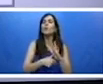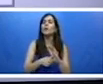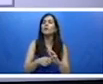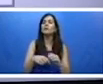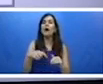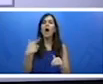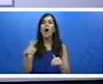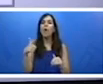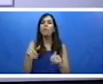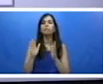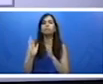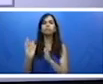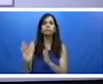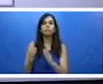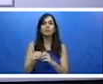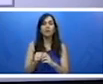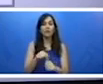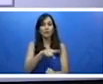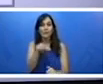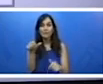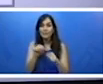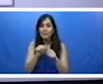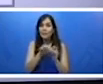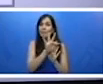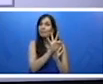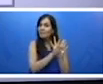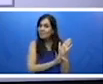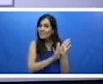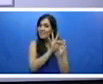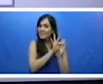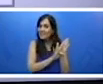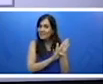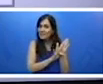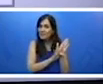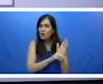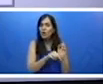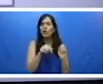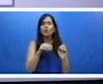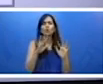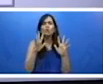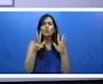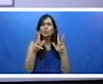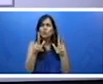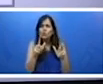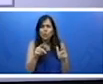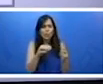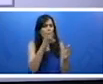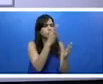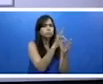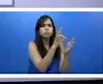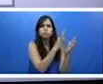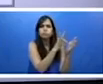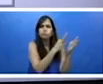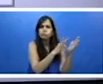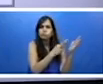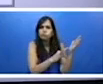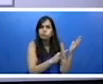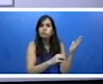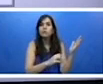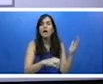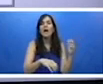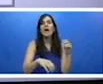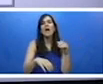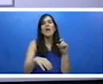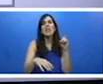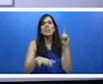a elaboração do texto, uma primeira versão. Retome todas as suas anotações sobre o conto. Dados